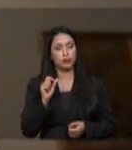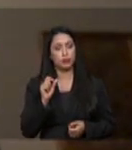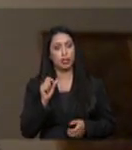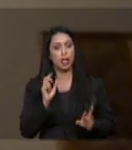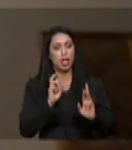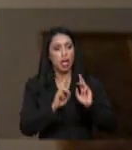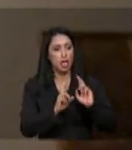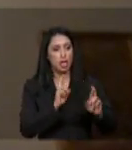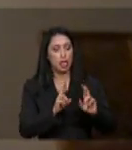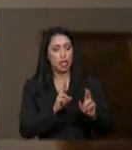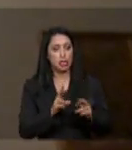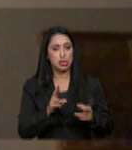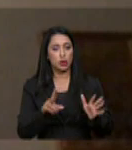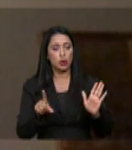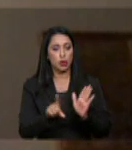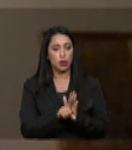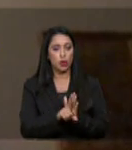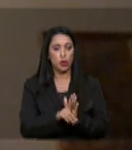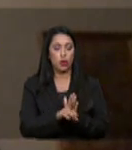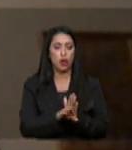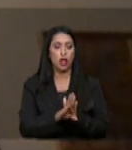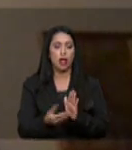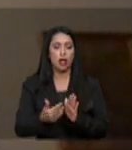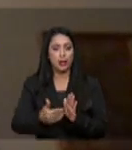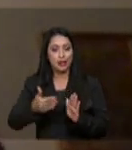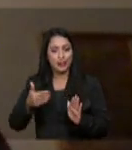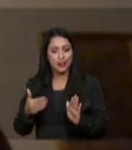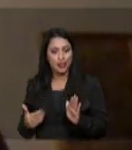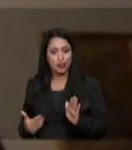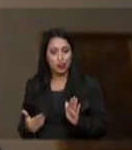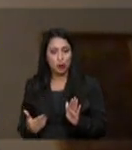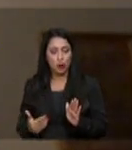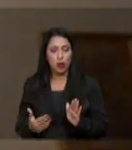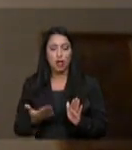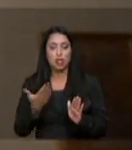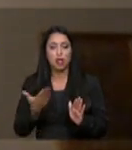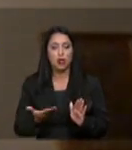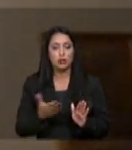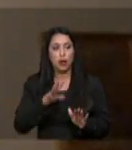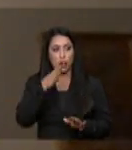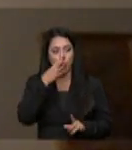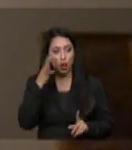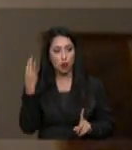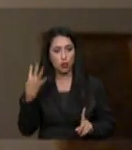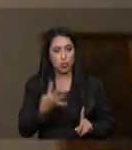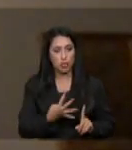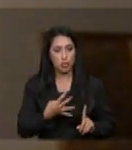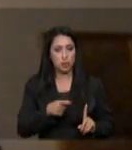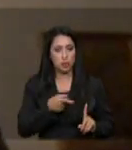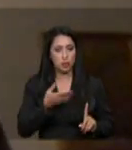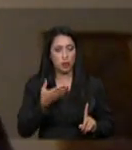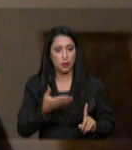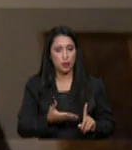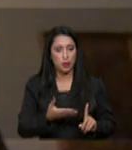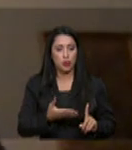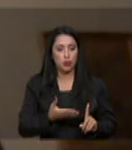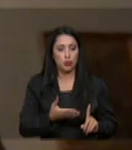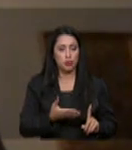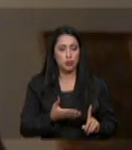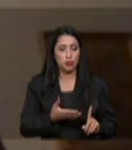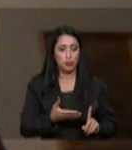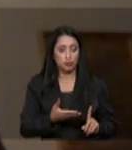direto com a lei revogado ou seja em relação à acusação é